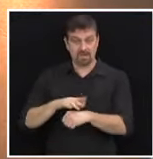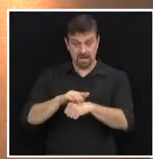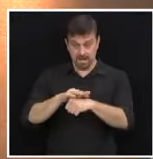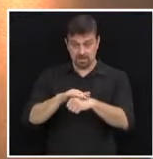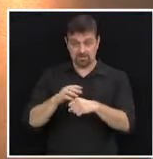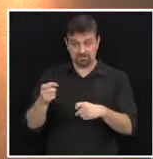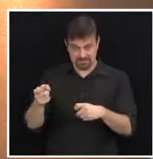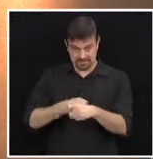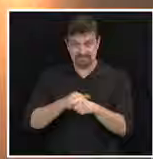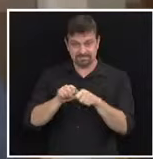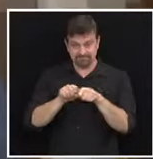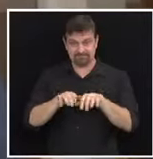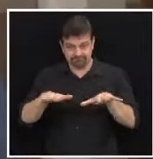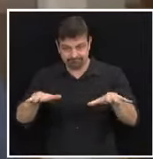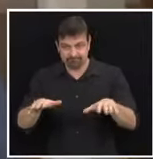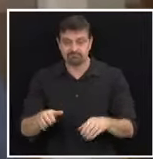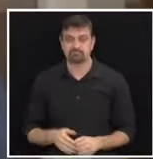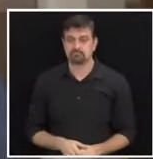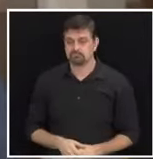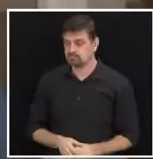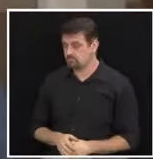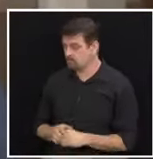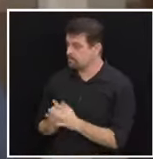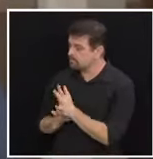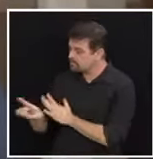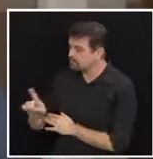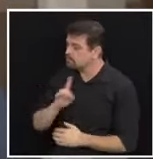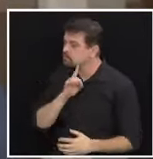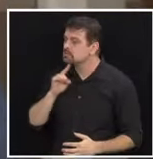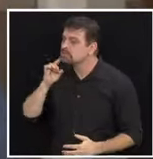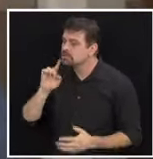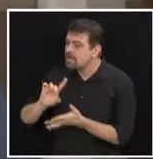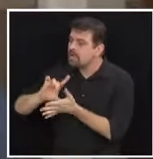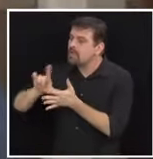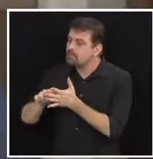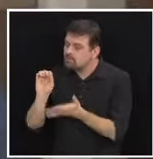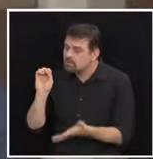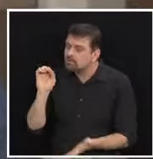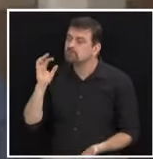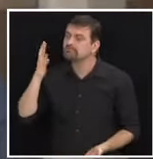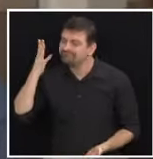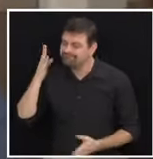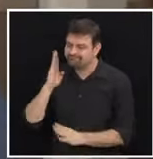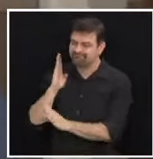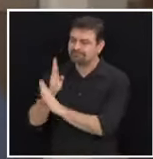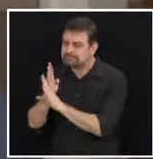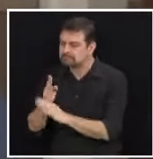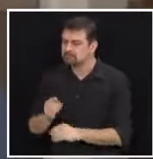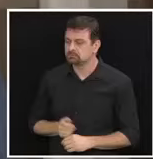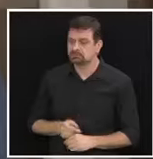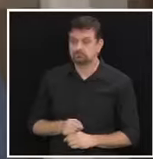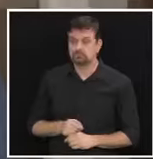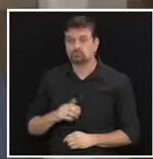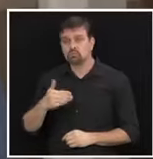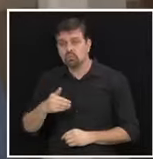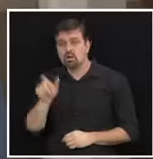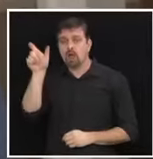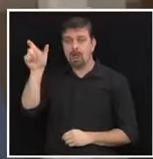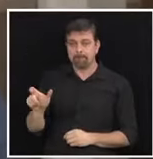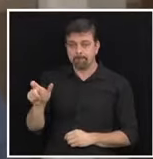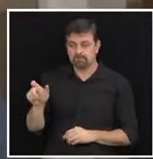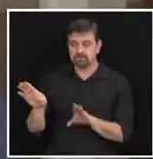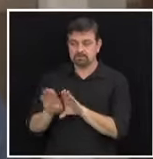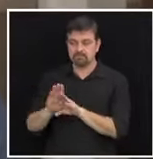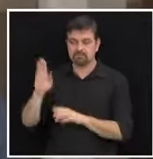sexualmente transmissíveis. E Donizete, depois de descobrir e quando outra pessoa próxima